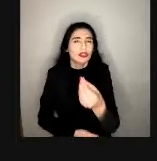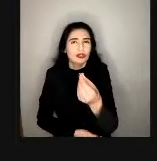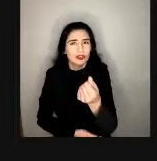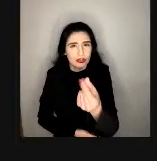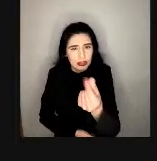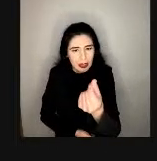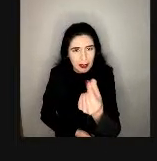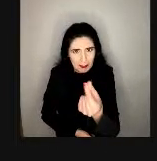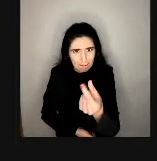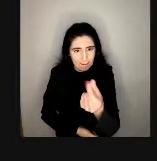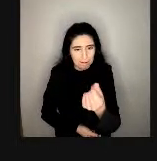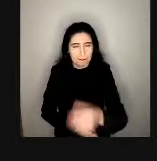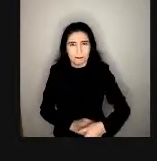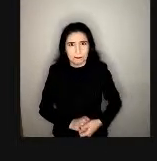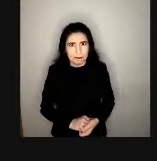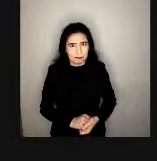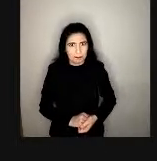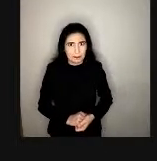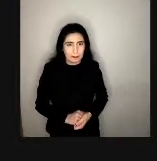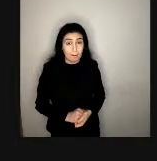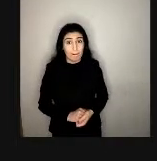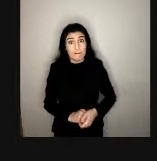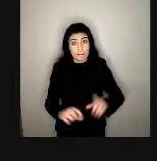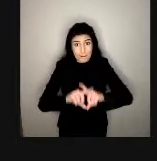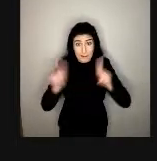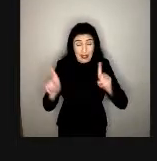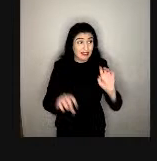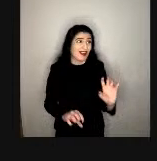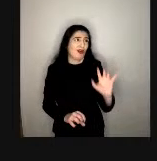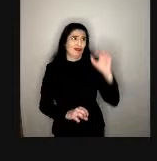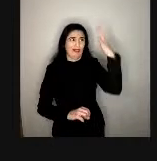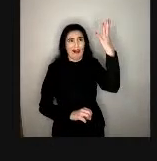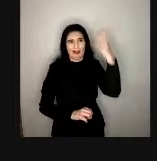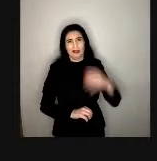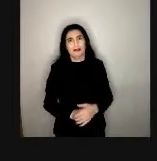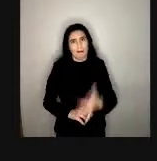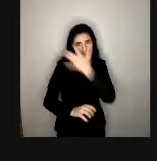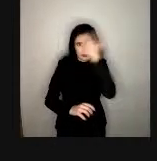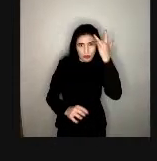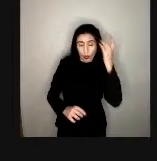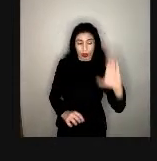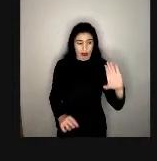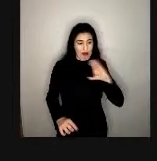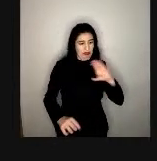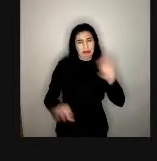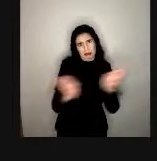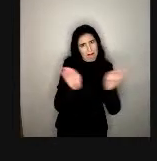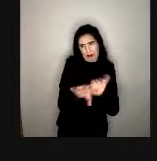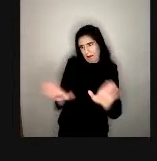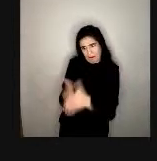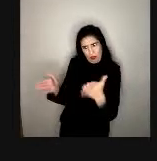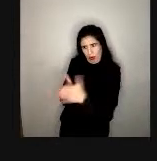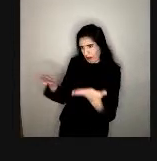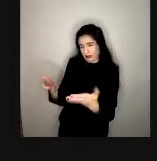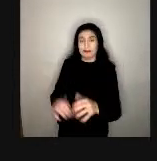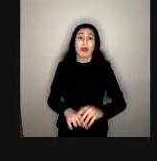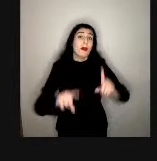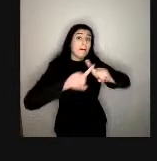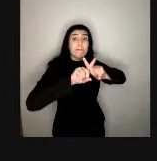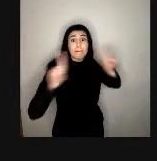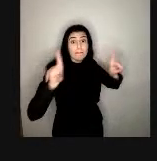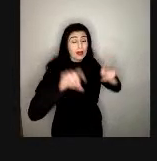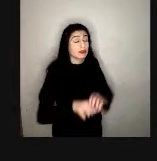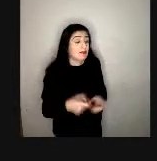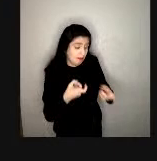isso acontece em geral, tendo dinheiro ou não. Ela estava sendo atendida por uma médica muito simpática, que foi